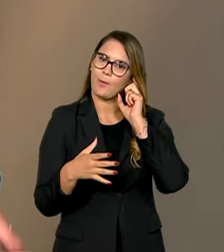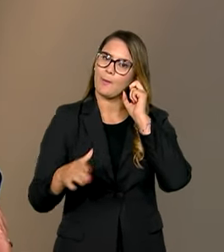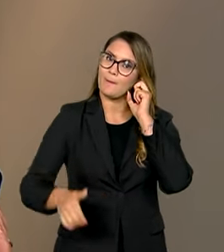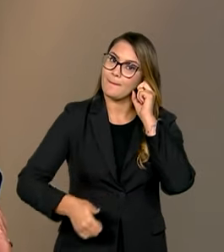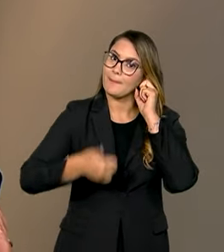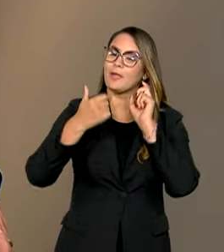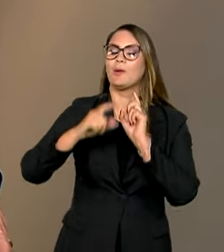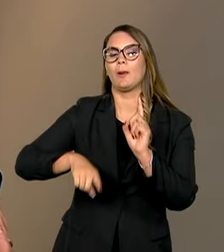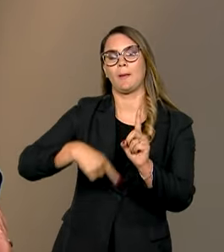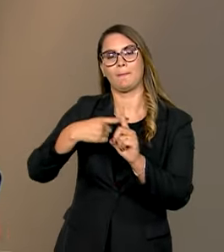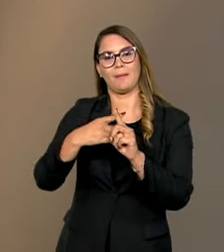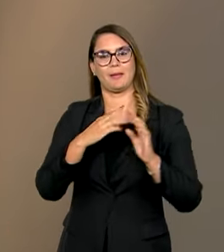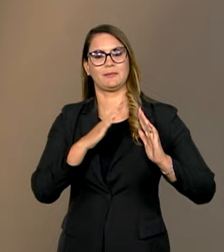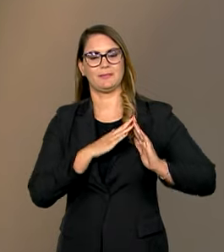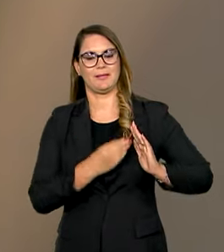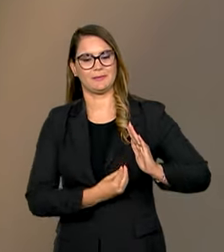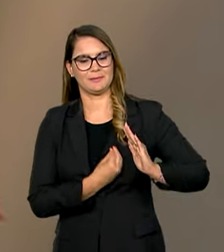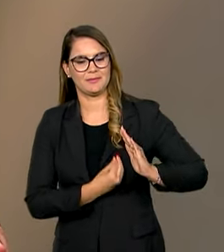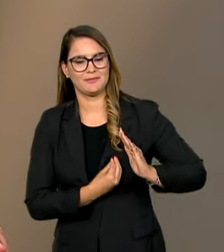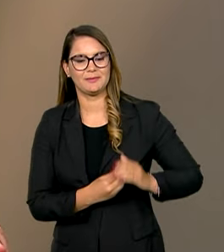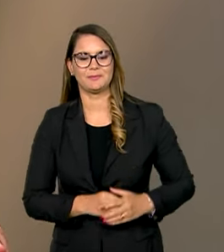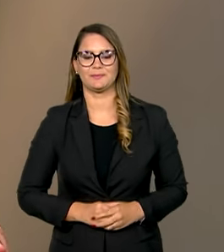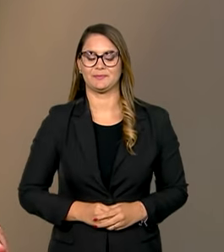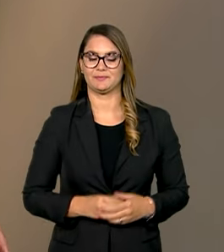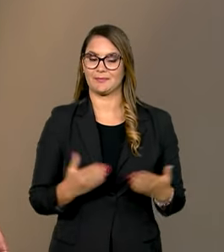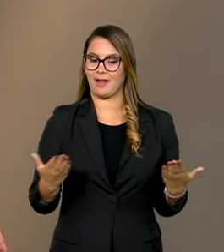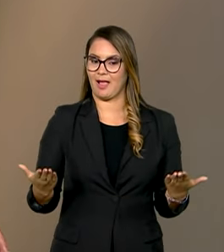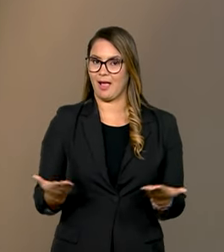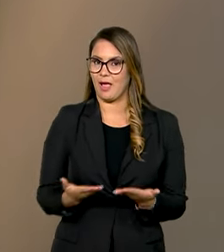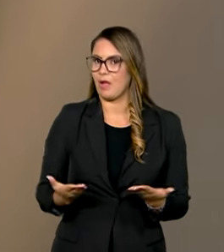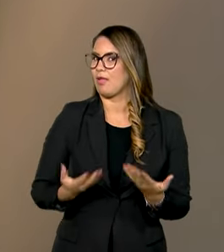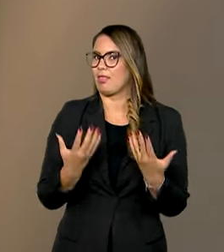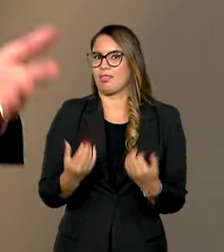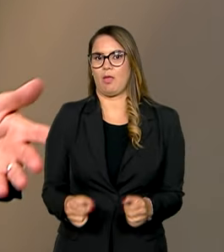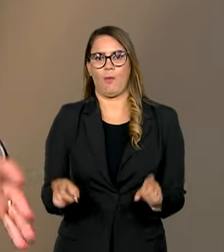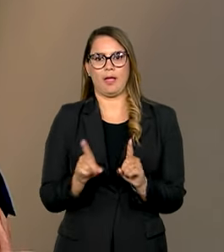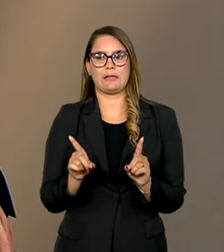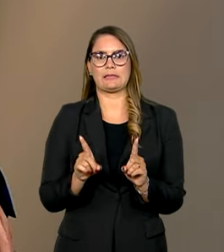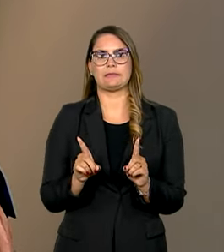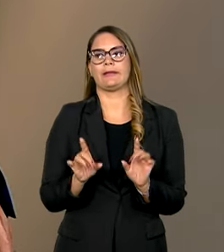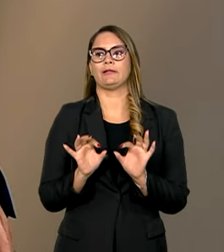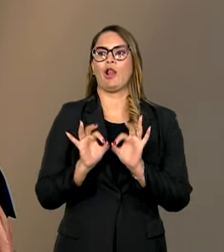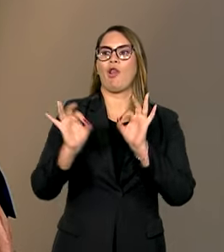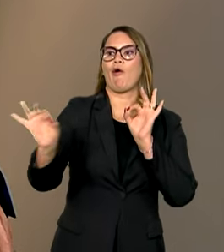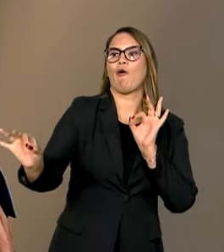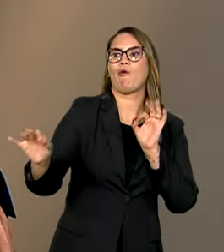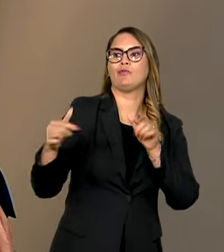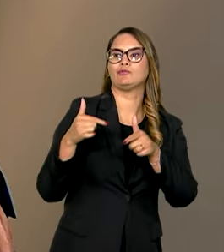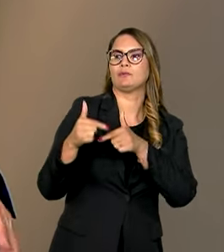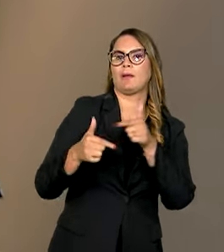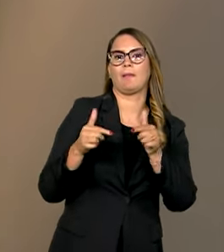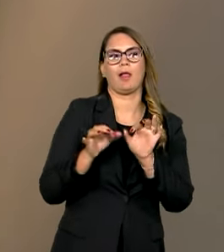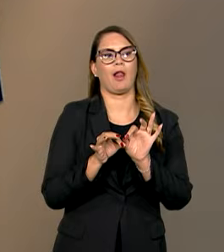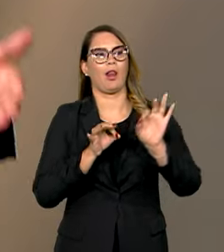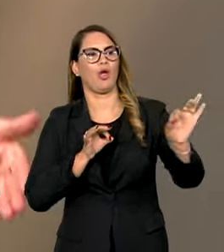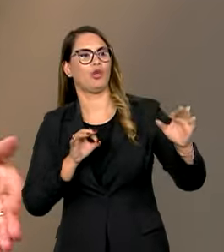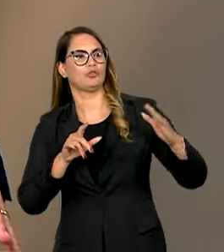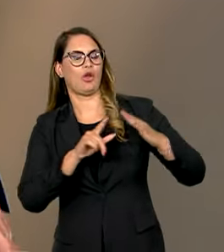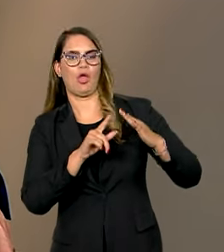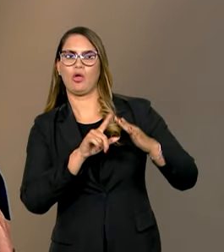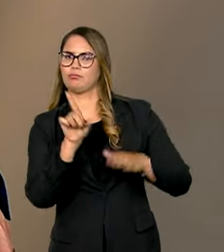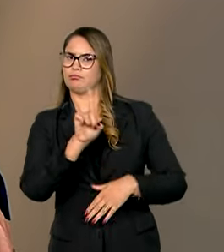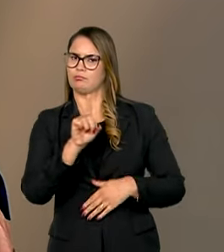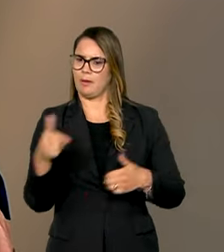aperfeiçoar ainda mais o Minha Casa Minha Vida. Esse agora a gente não aceita mais que seja distante do emprego, que seja distante do comércio, tem que estar perto